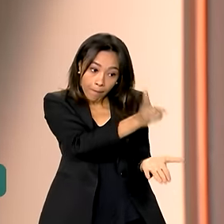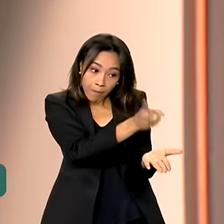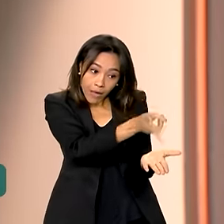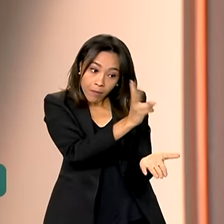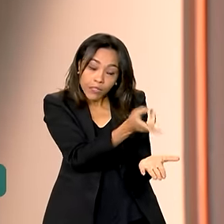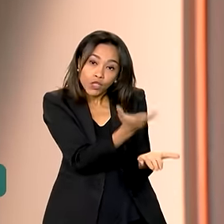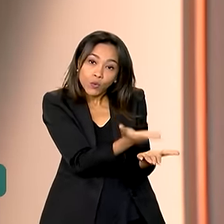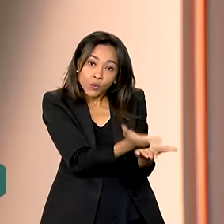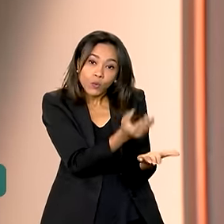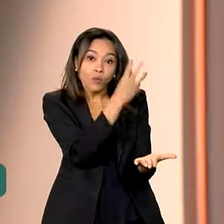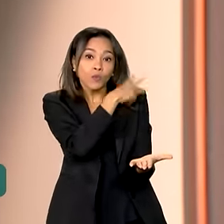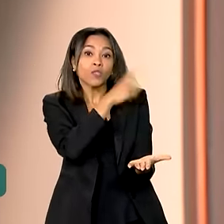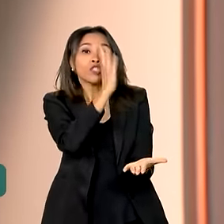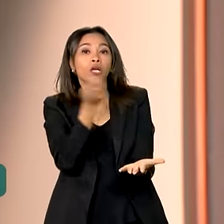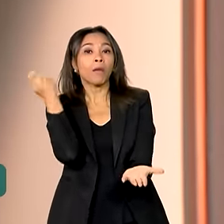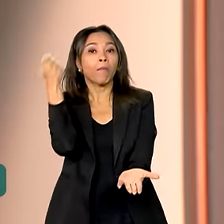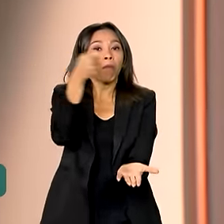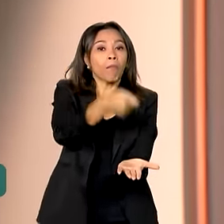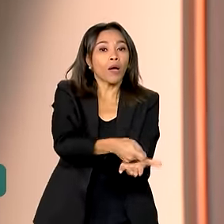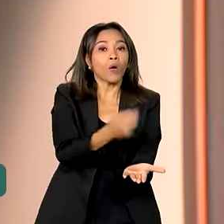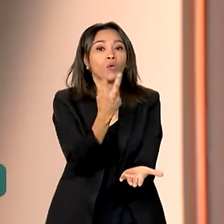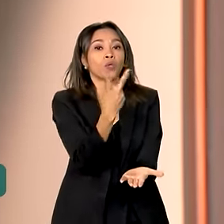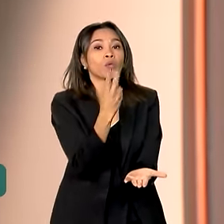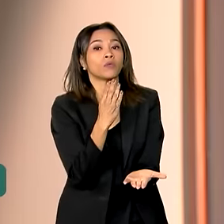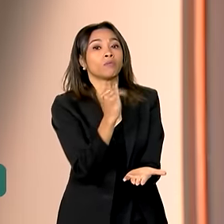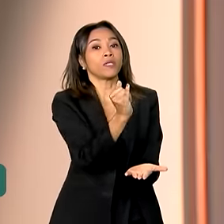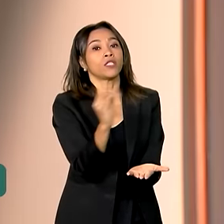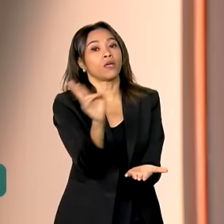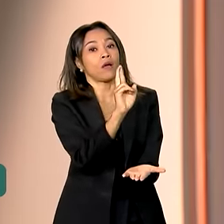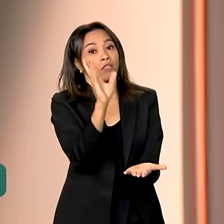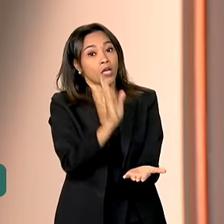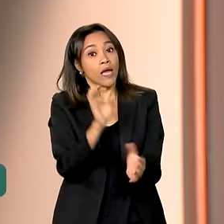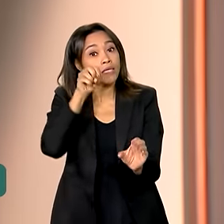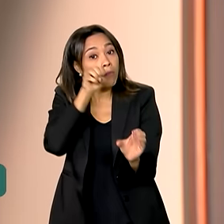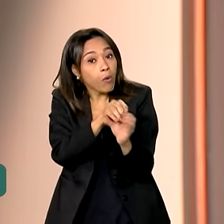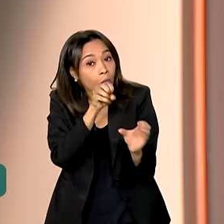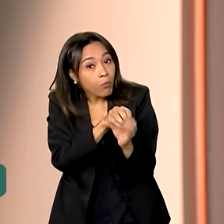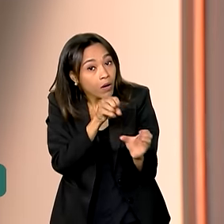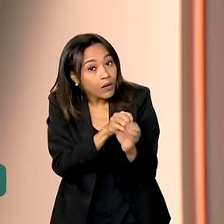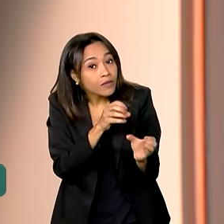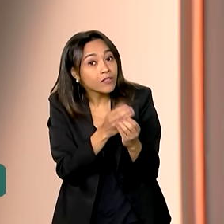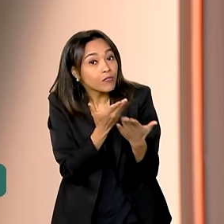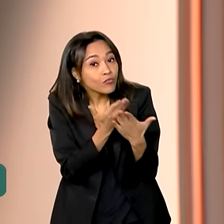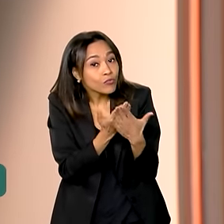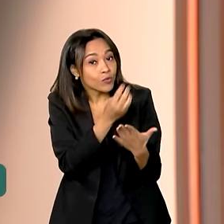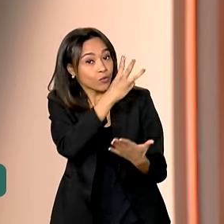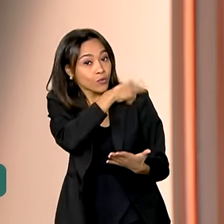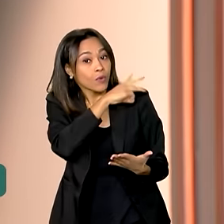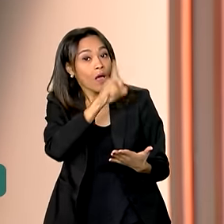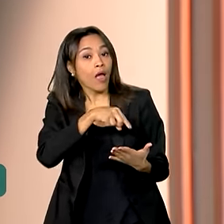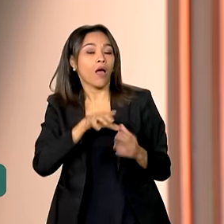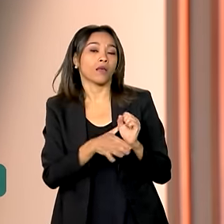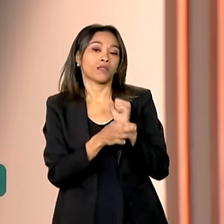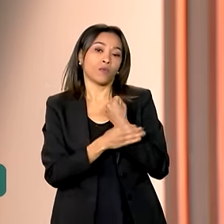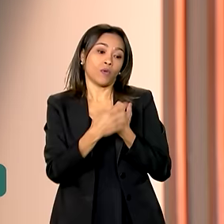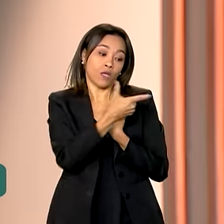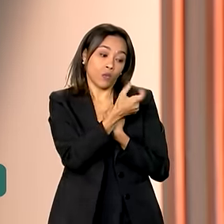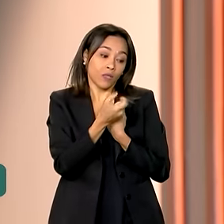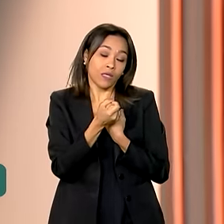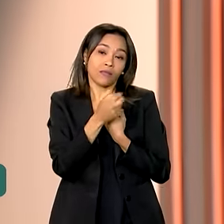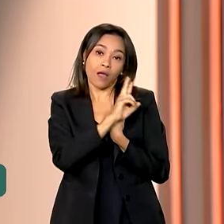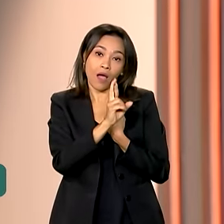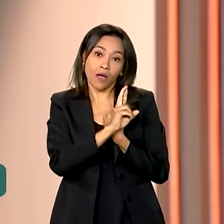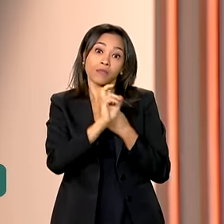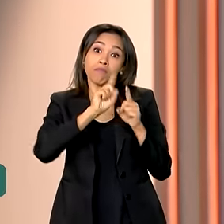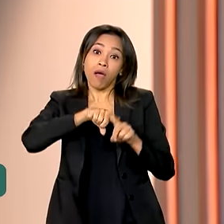2 bilhões de reais em benefícios. A poupança do ensino médio garante incentivo mensal de R$ 200,00, mais